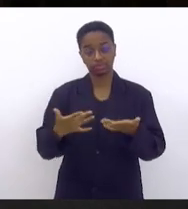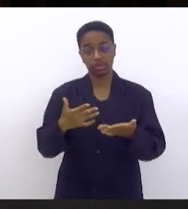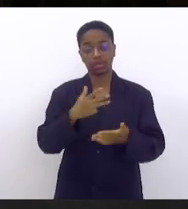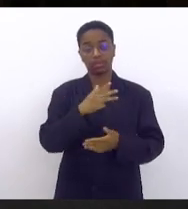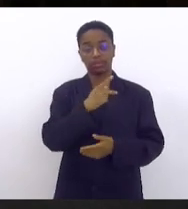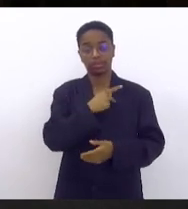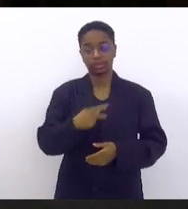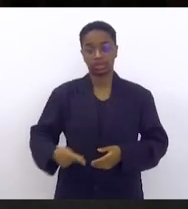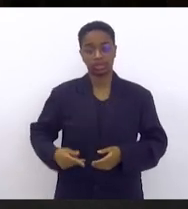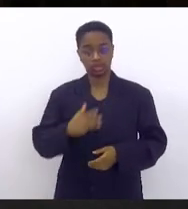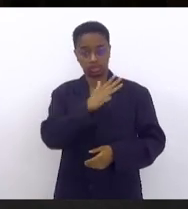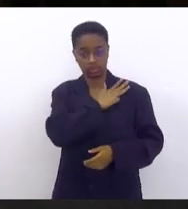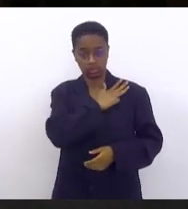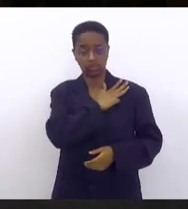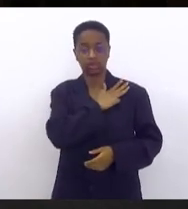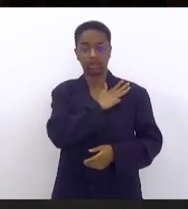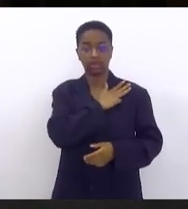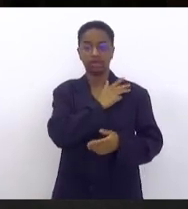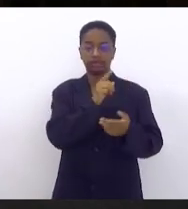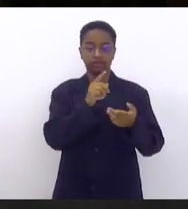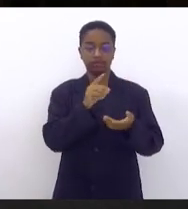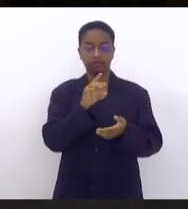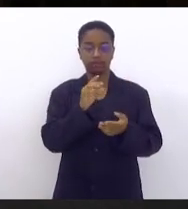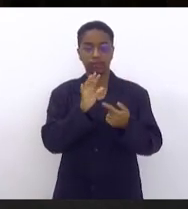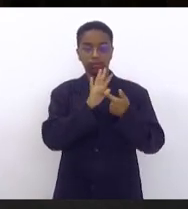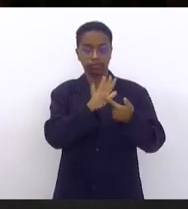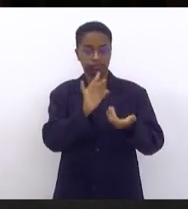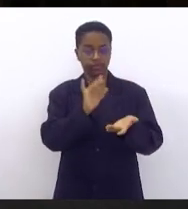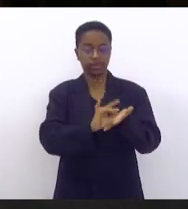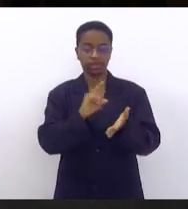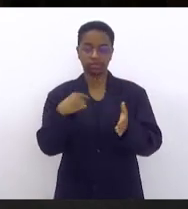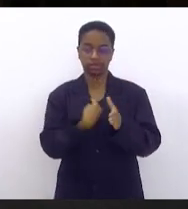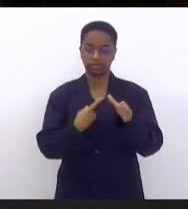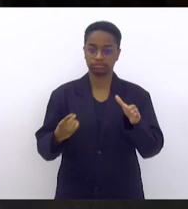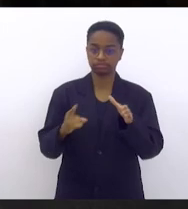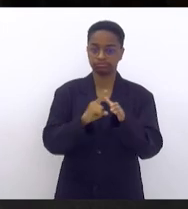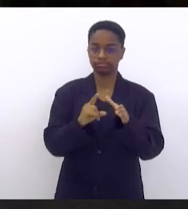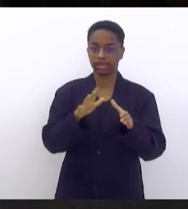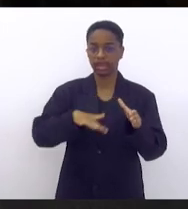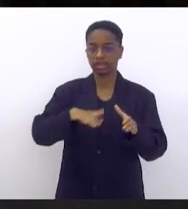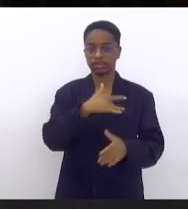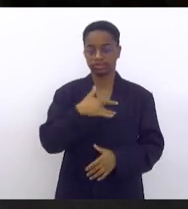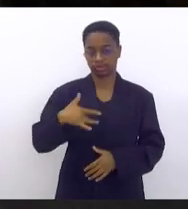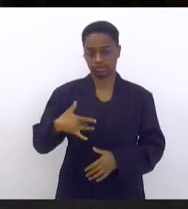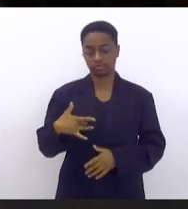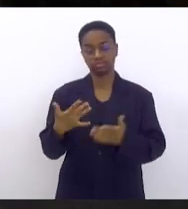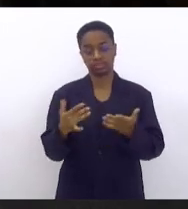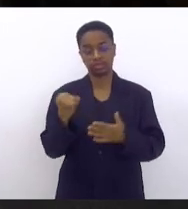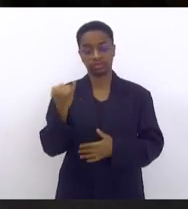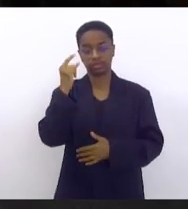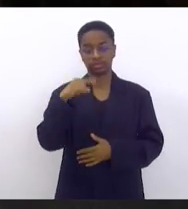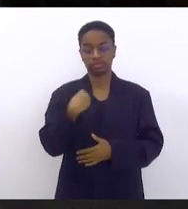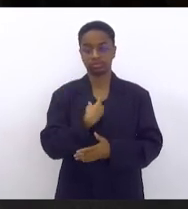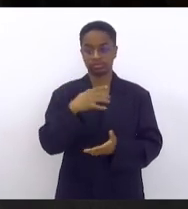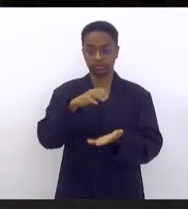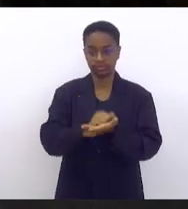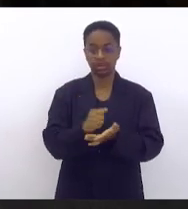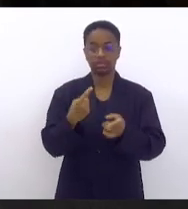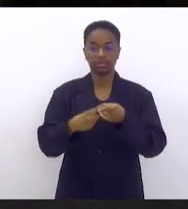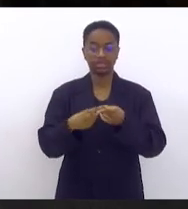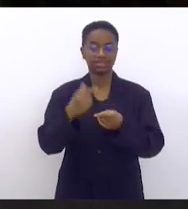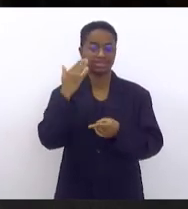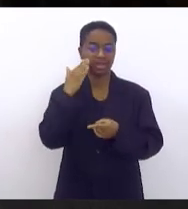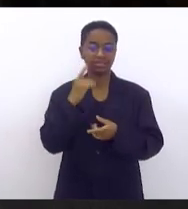nossa profissão como uma profissão da área de saúde em janeiro deste ano. Isso é importante registrar aqui. E a gente sabe quantos companheiros e companheiras